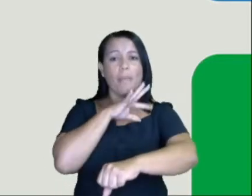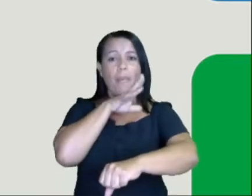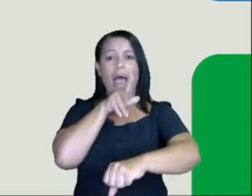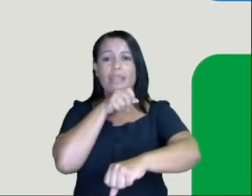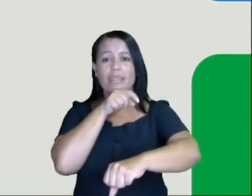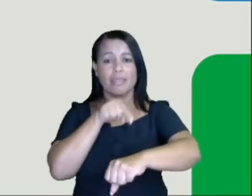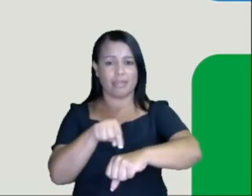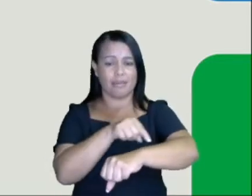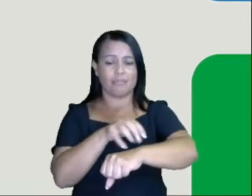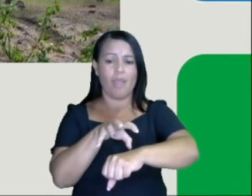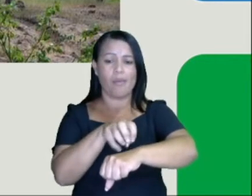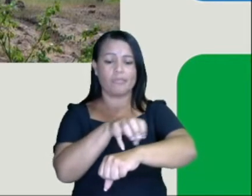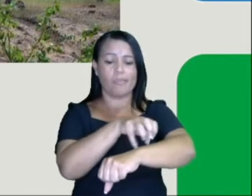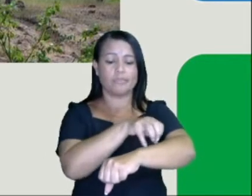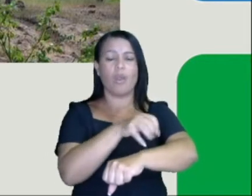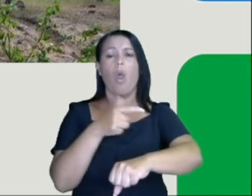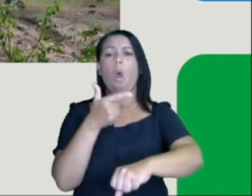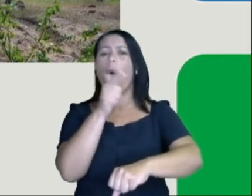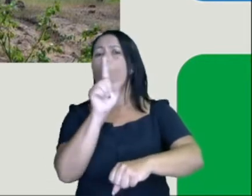Outro tipo de relação